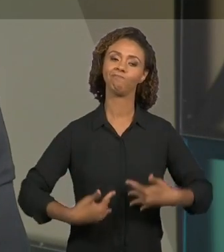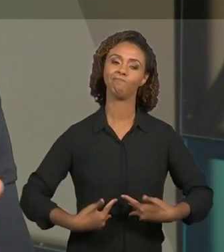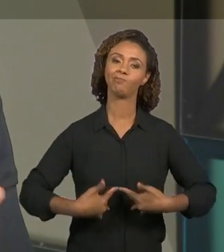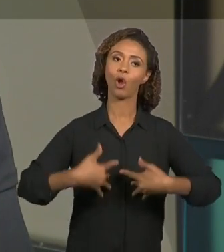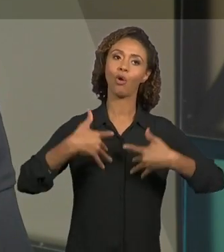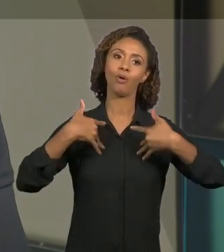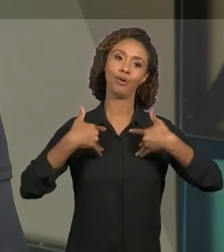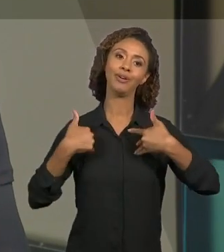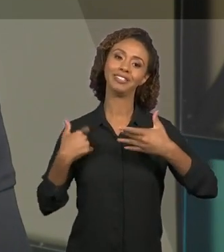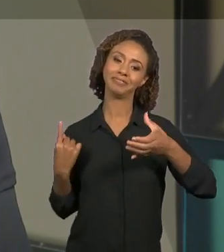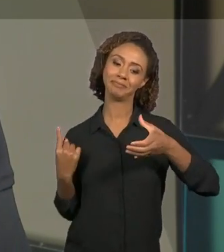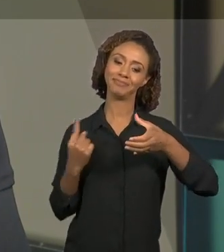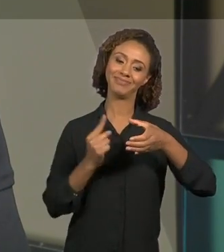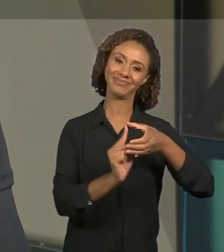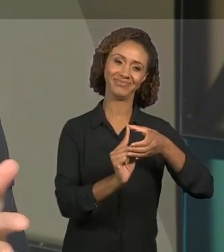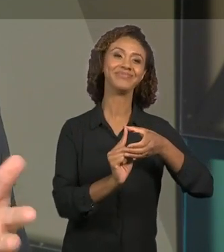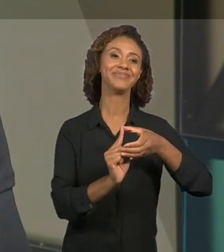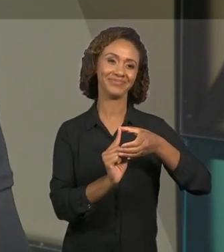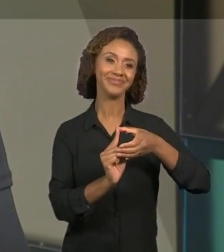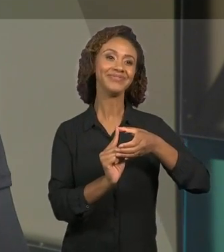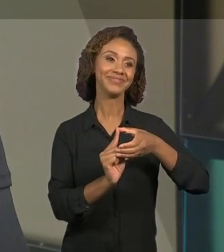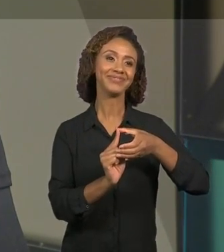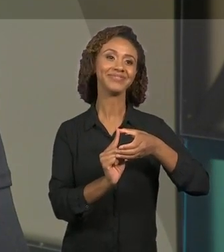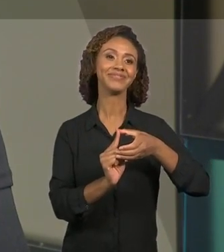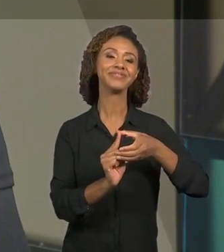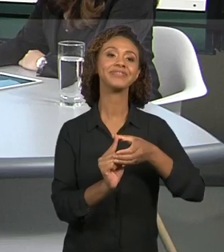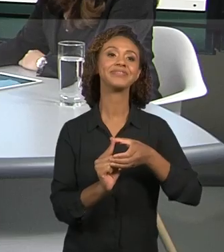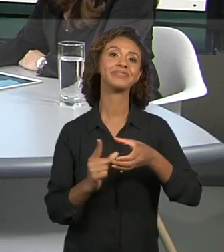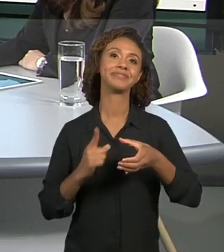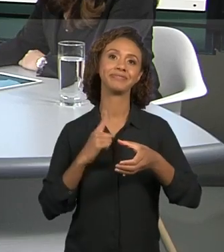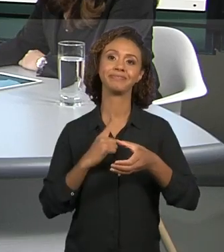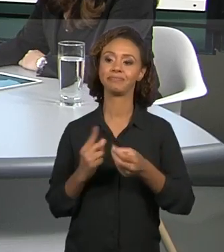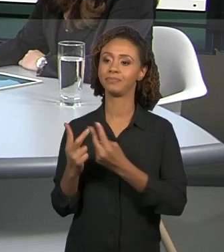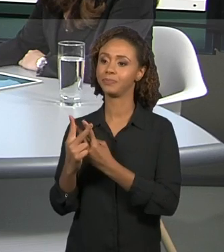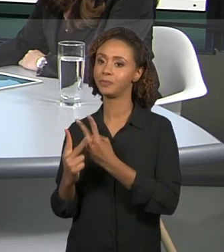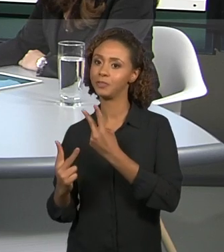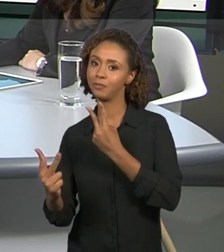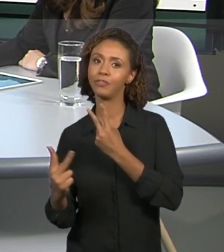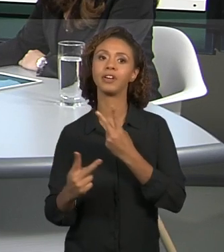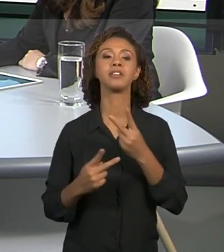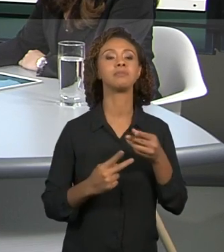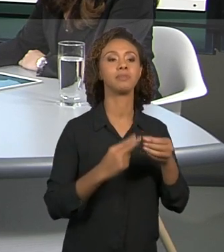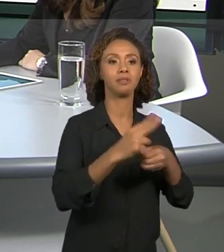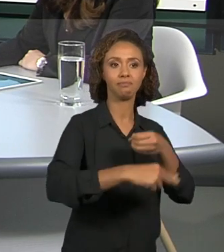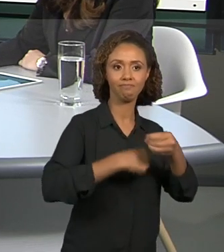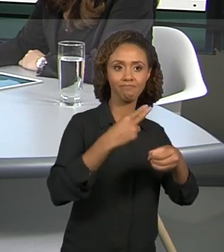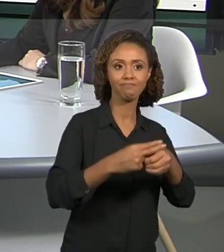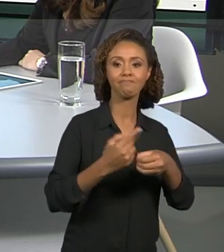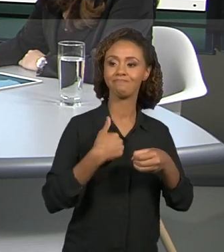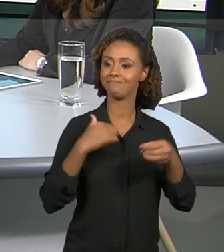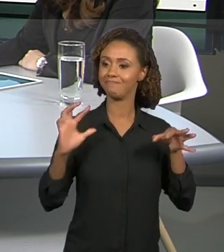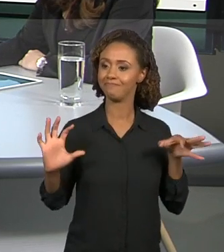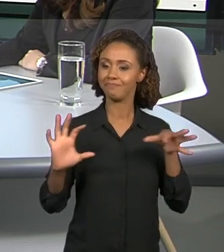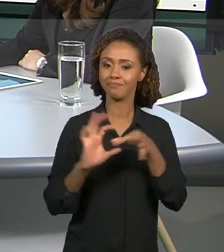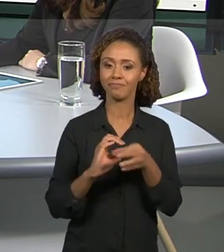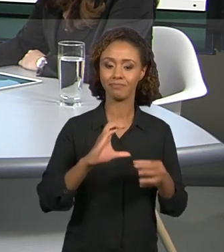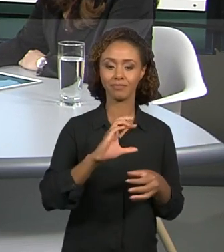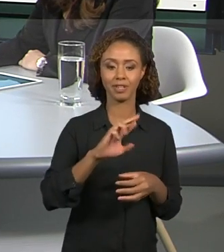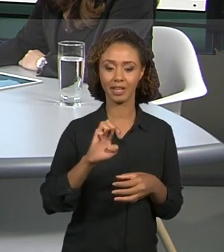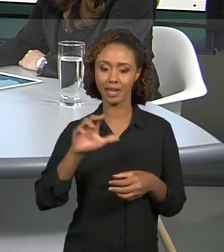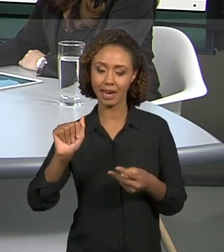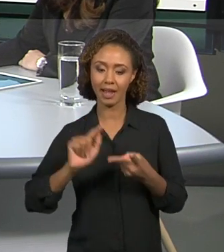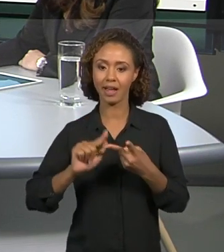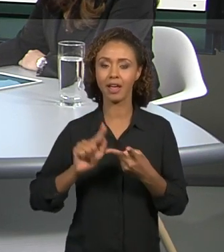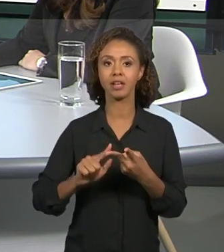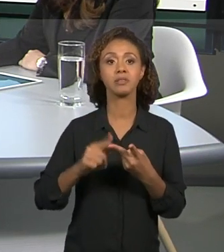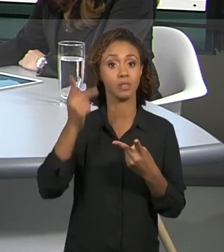de participar de fazer parte junto essas duas lentes bom então o fato da gente ter creia são